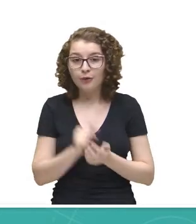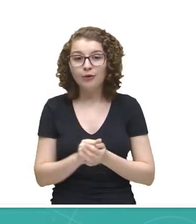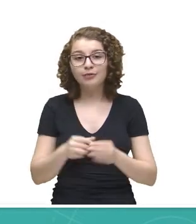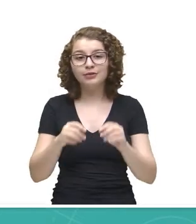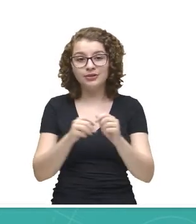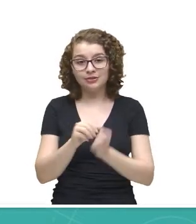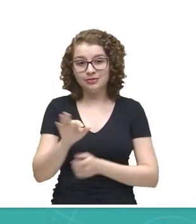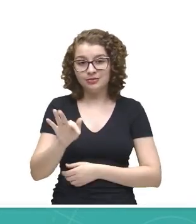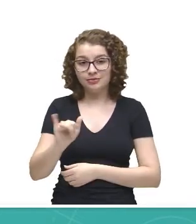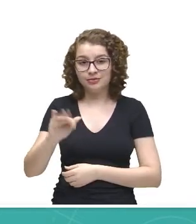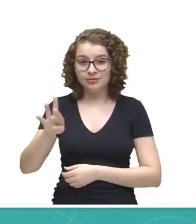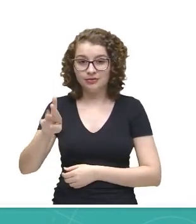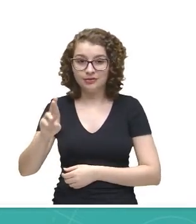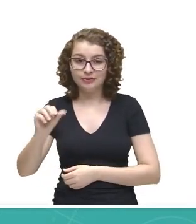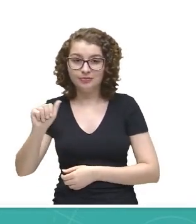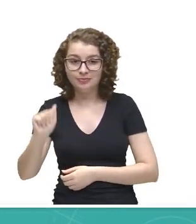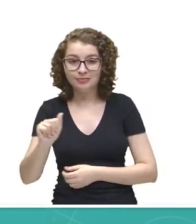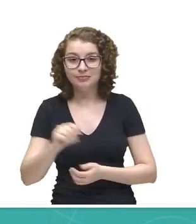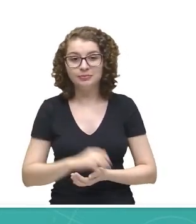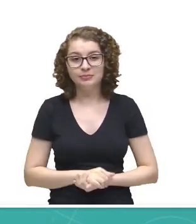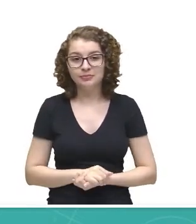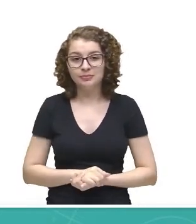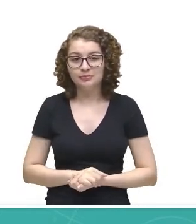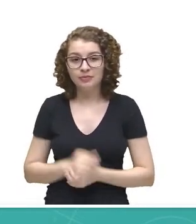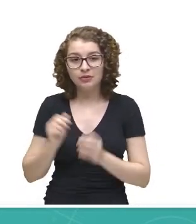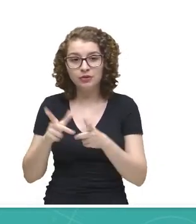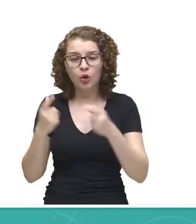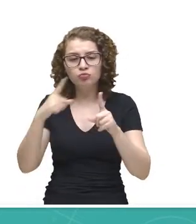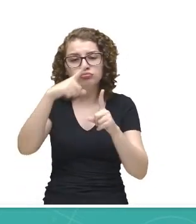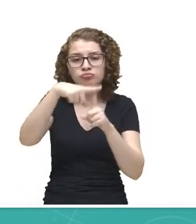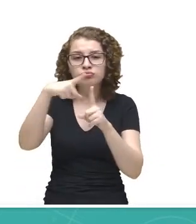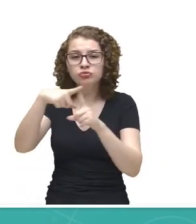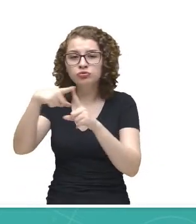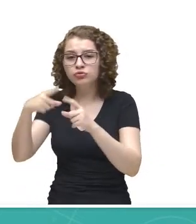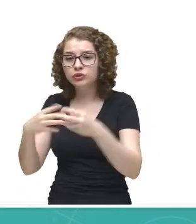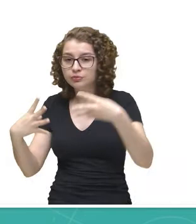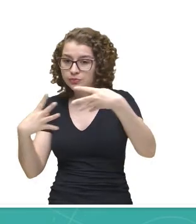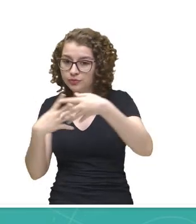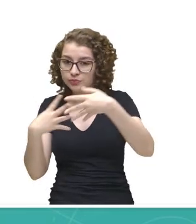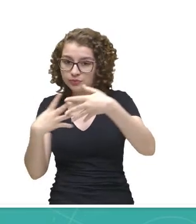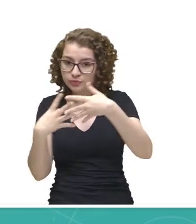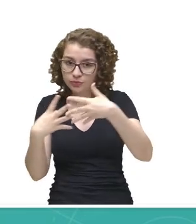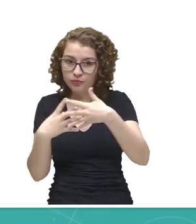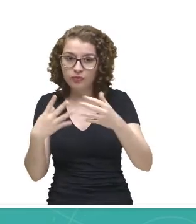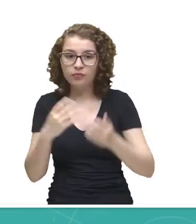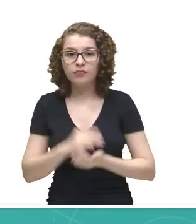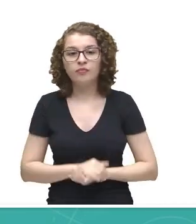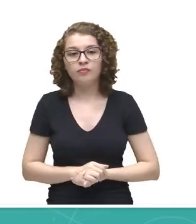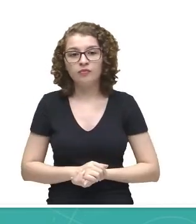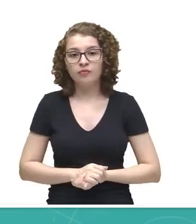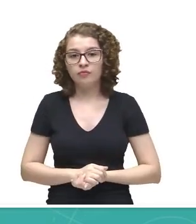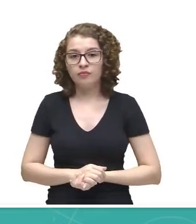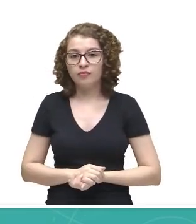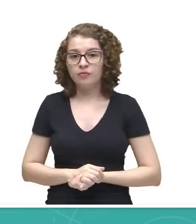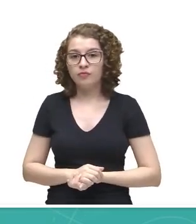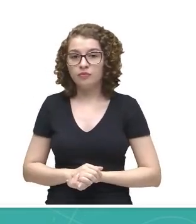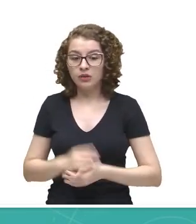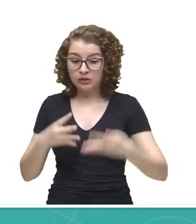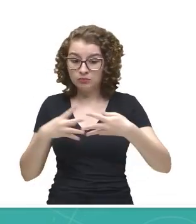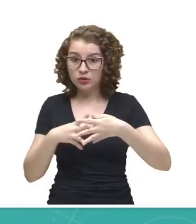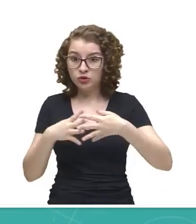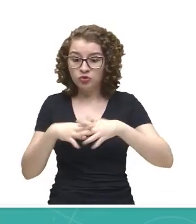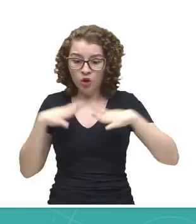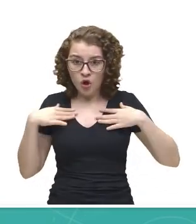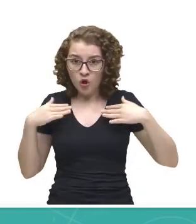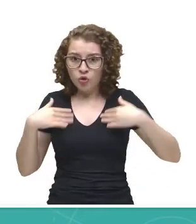Aqui a gente observa os tipos de tecido conjuntivo, né? Como eu falei para vocês, esse tecido ele está presente em todo o nosso